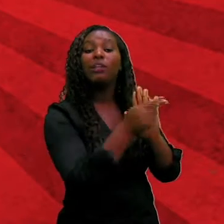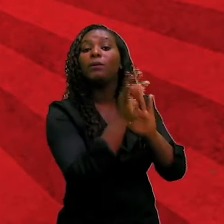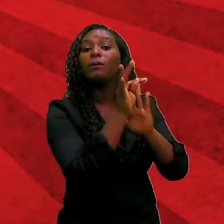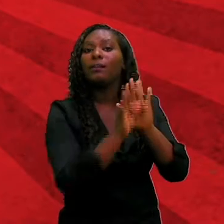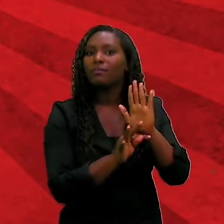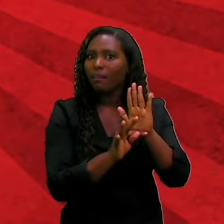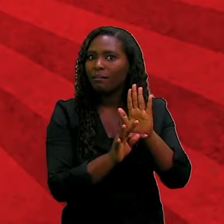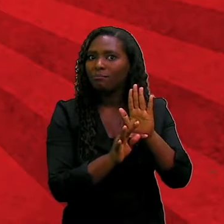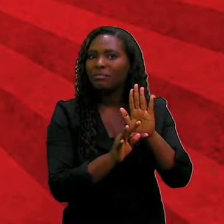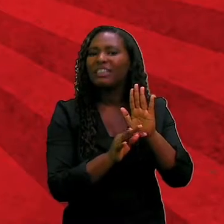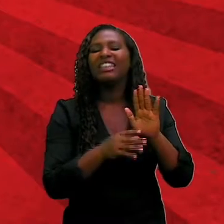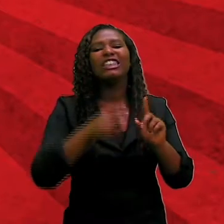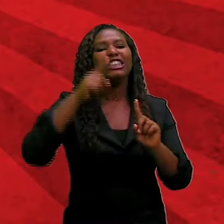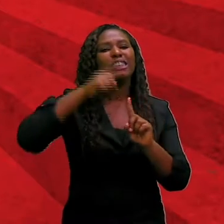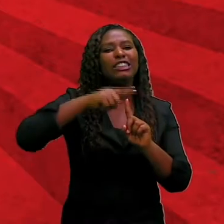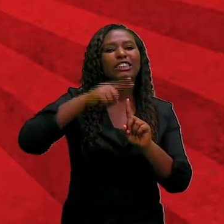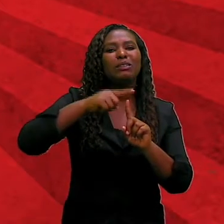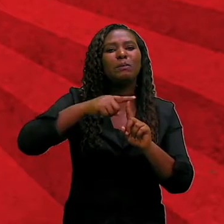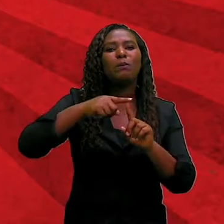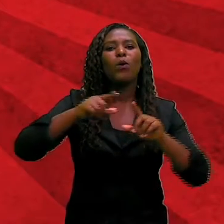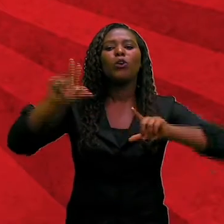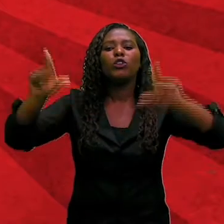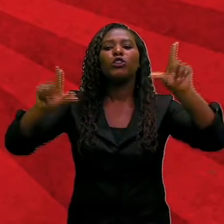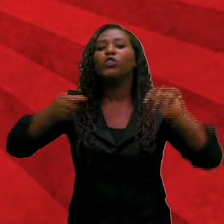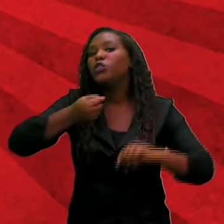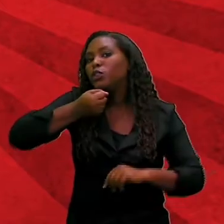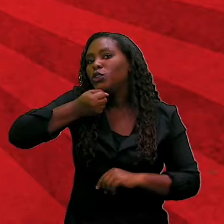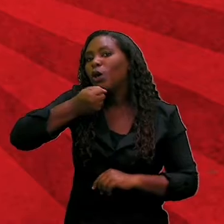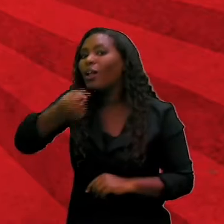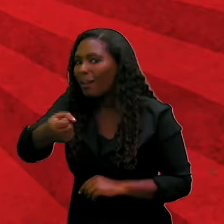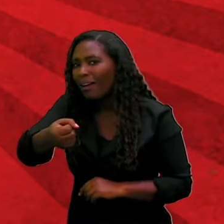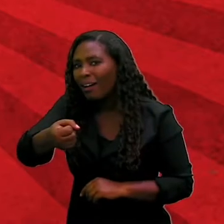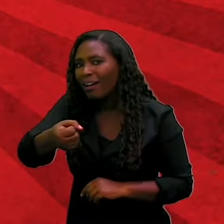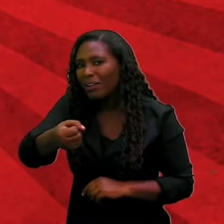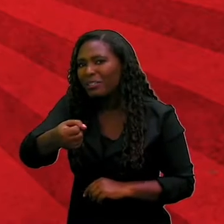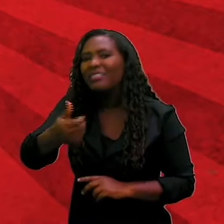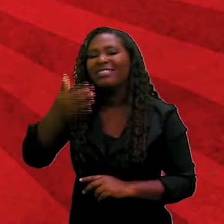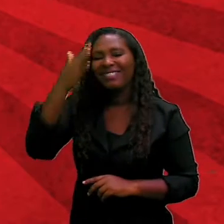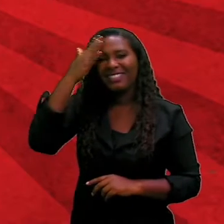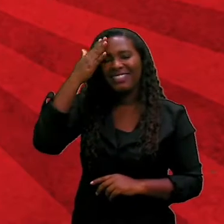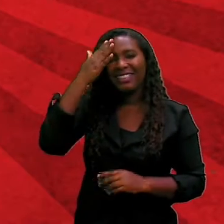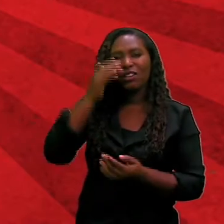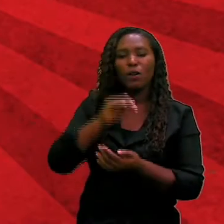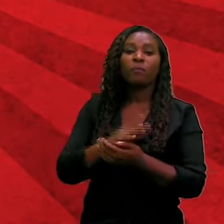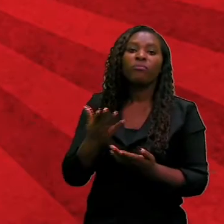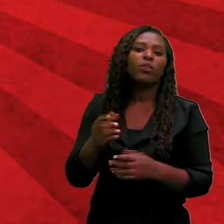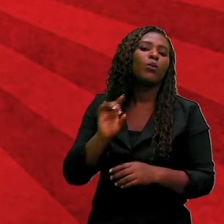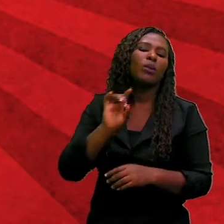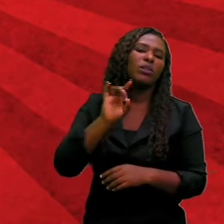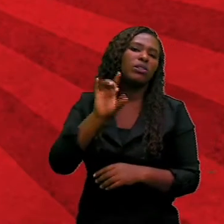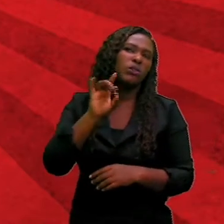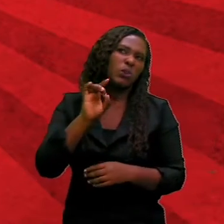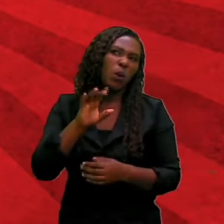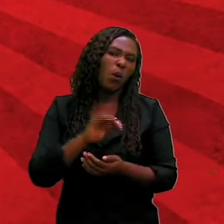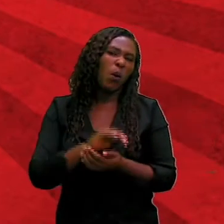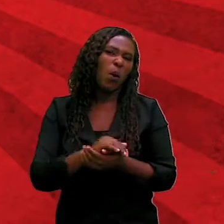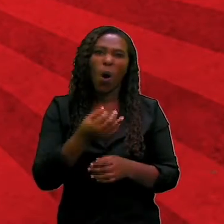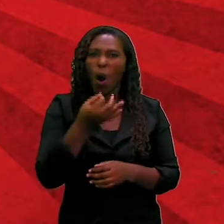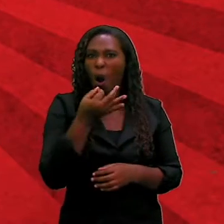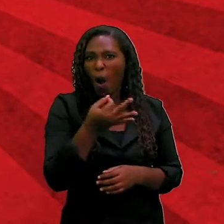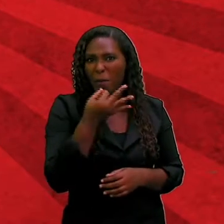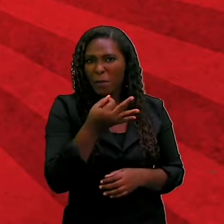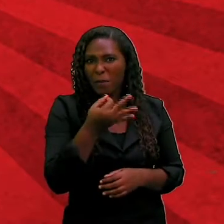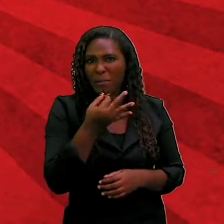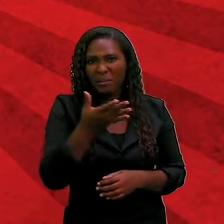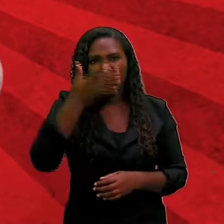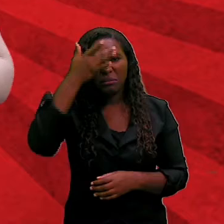gênero jornalístico. E não são apenas ilustrações que mostram a opinião de quem está desenhando, não. Não, elas são